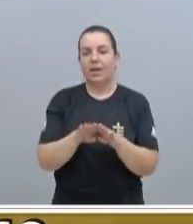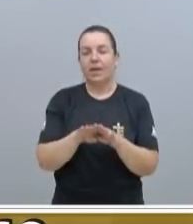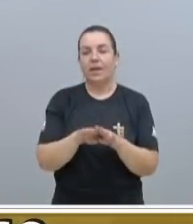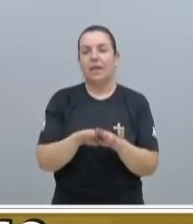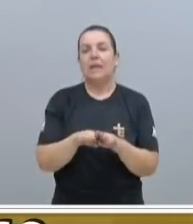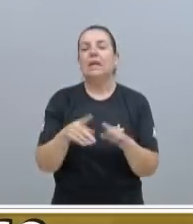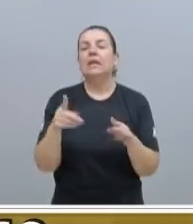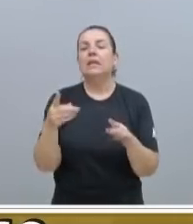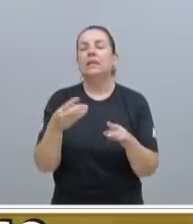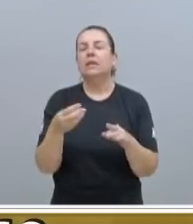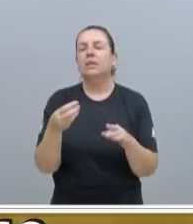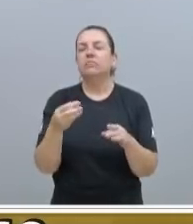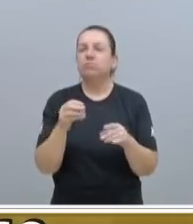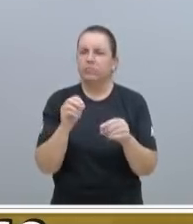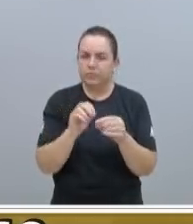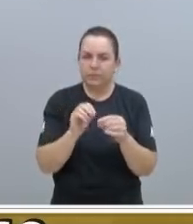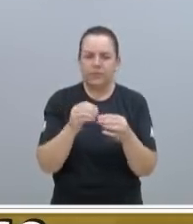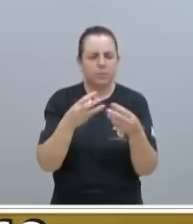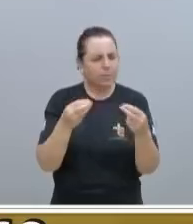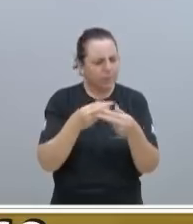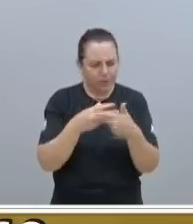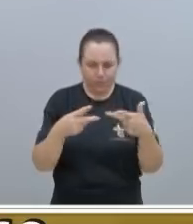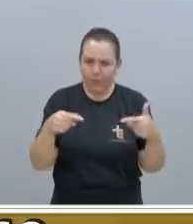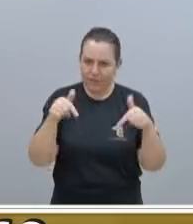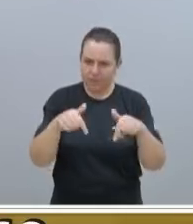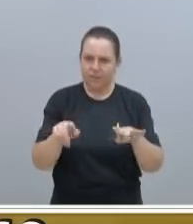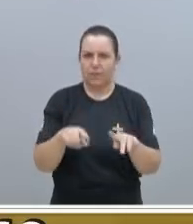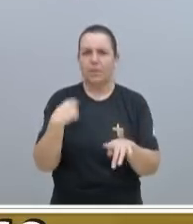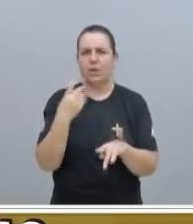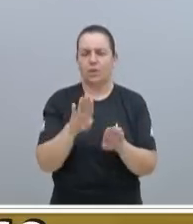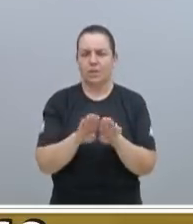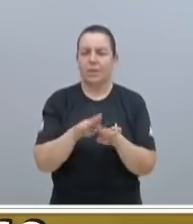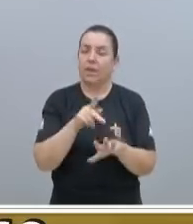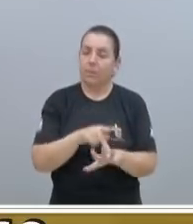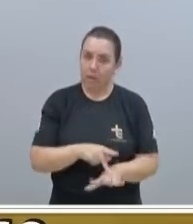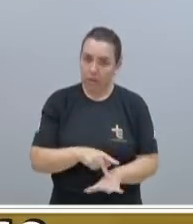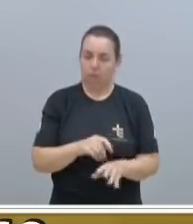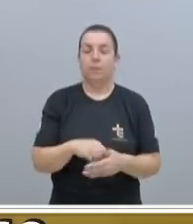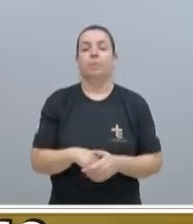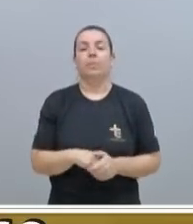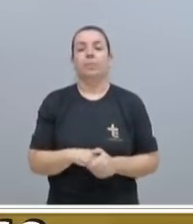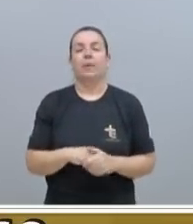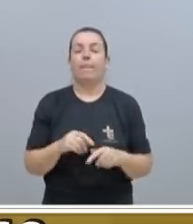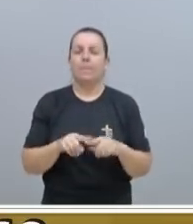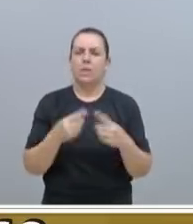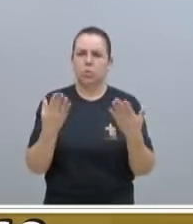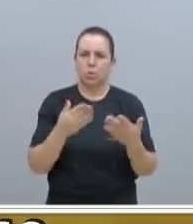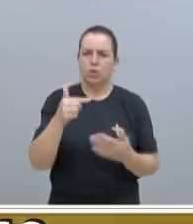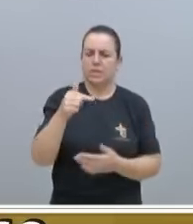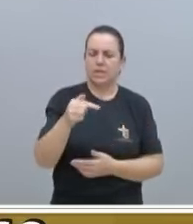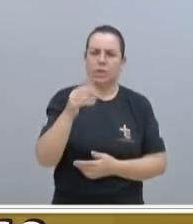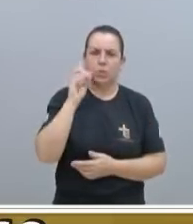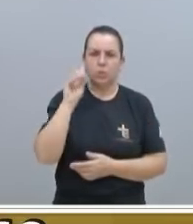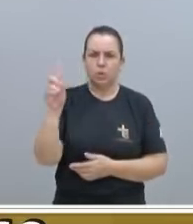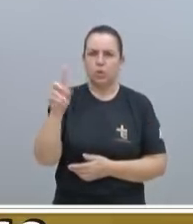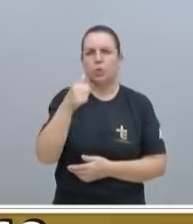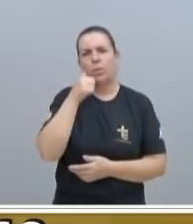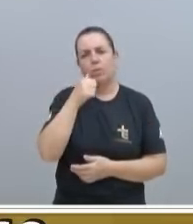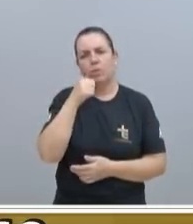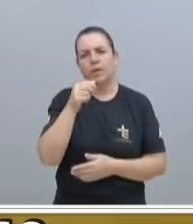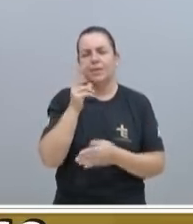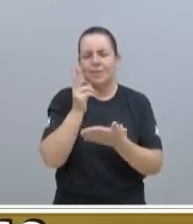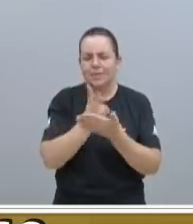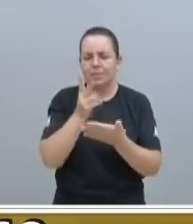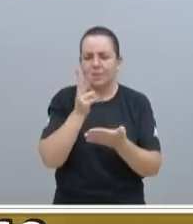viagem mas a grande parceira e também hoje sétimo dia de uma grande colaboradora nossa